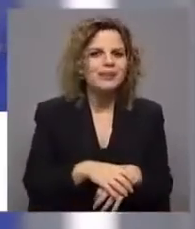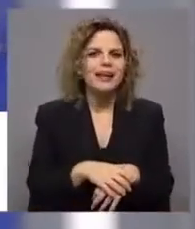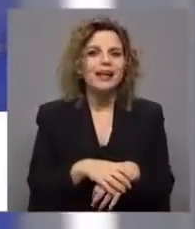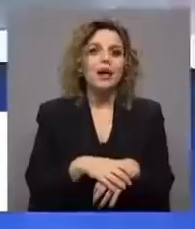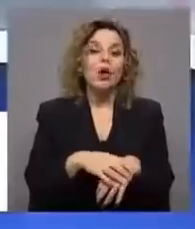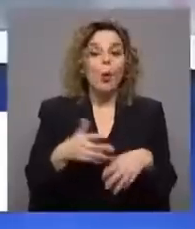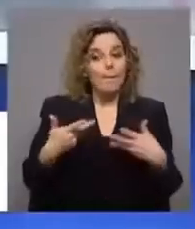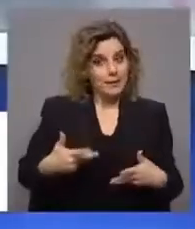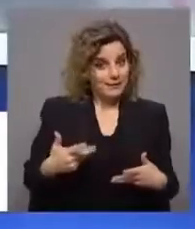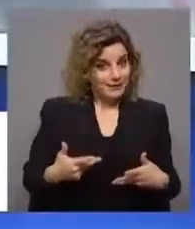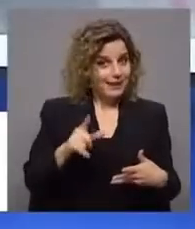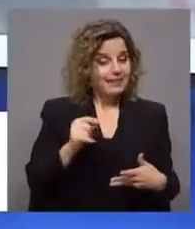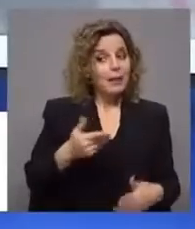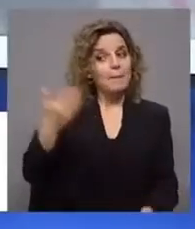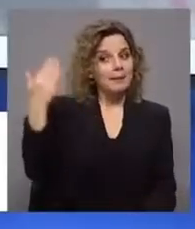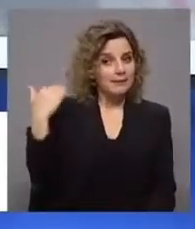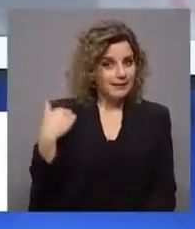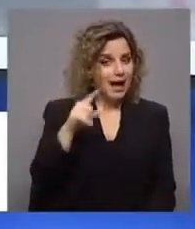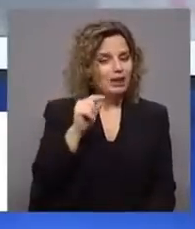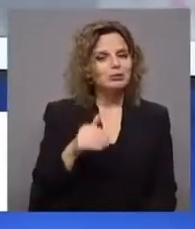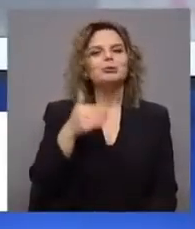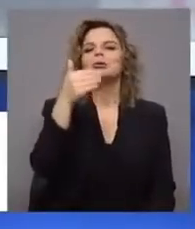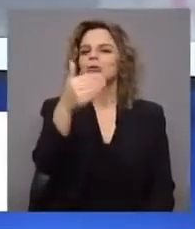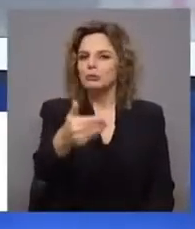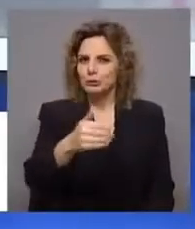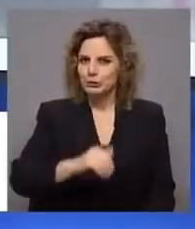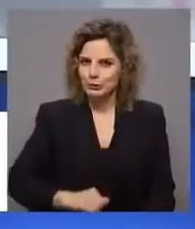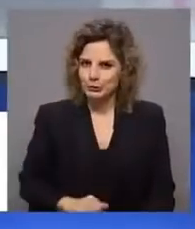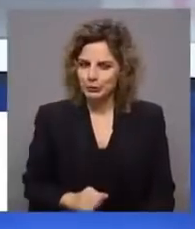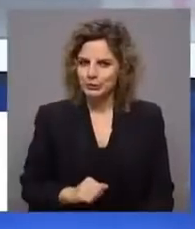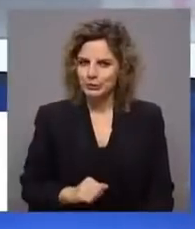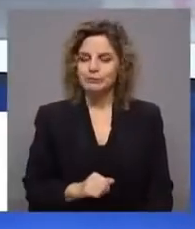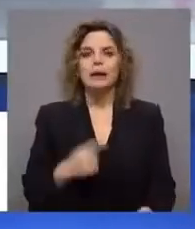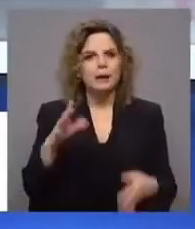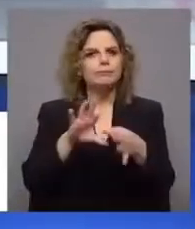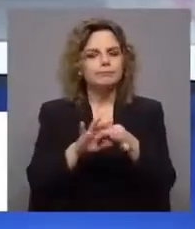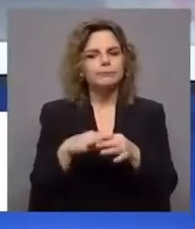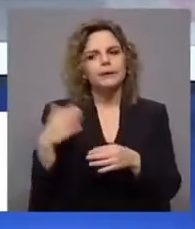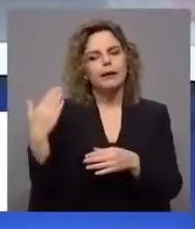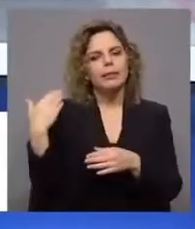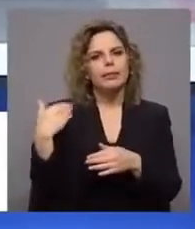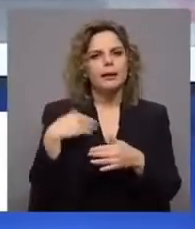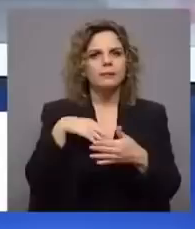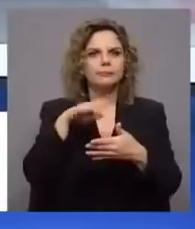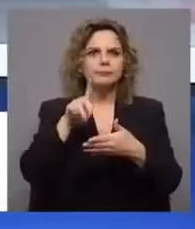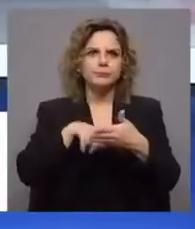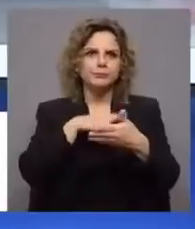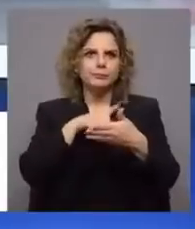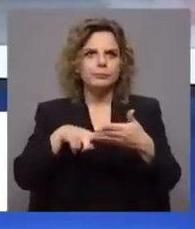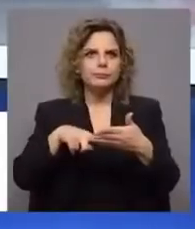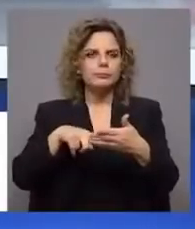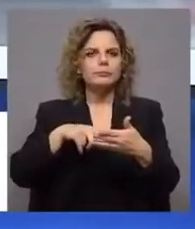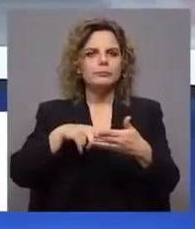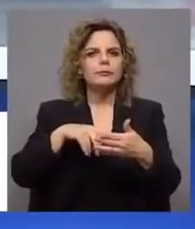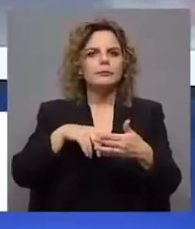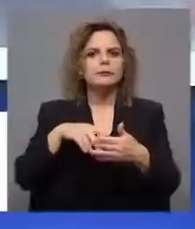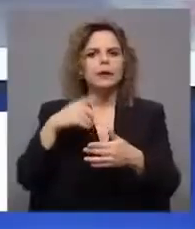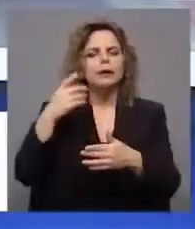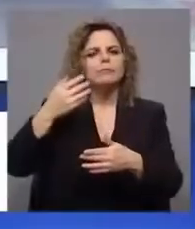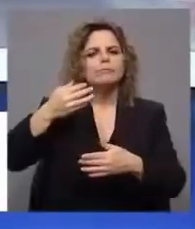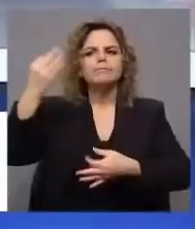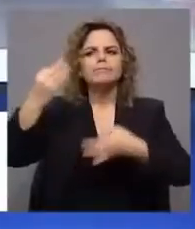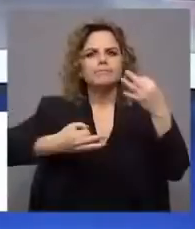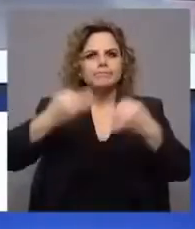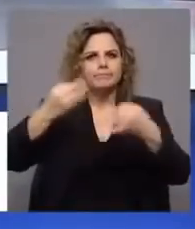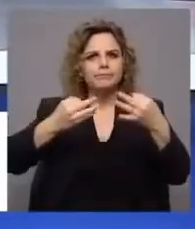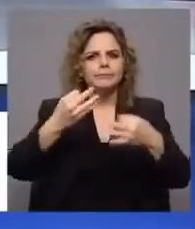o seu passado, abordando, naturalmente, a questão da recente anulação dos seus julgamentos da 13ª Vara